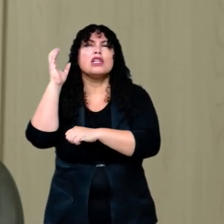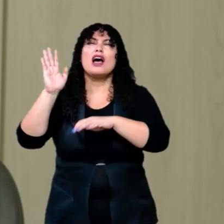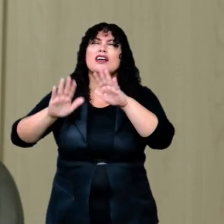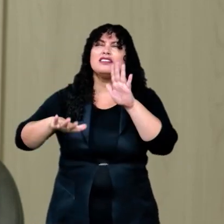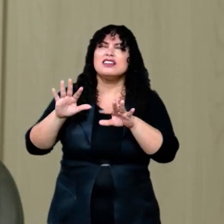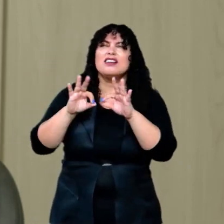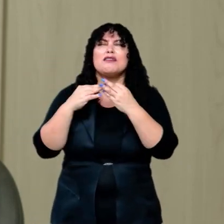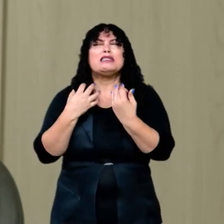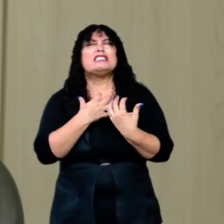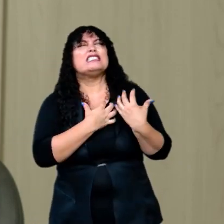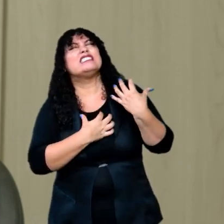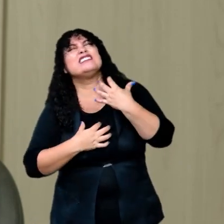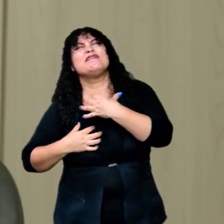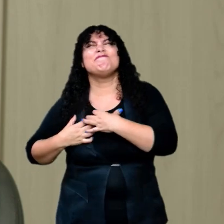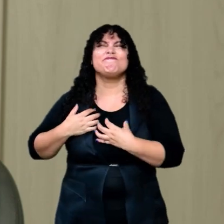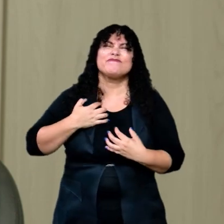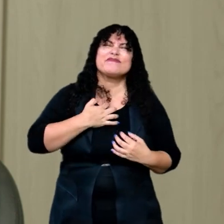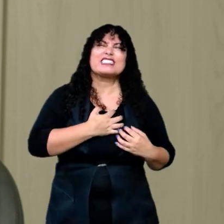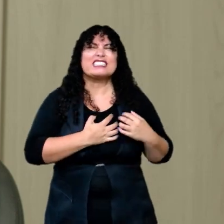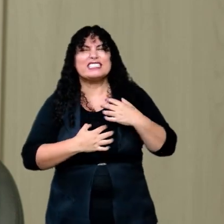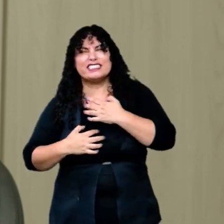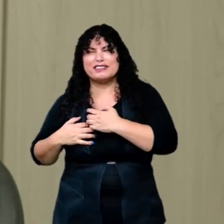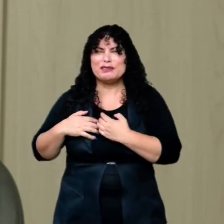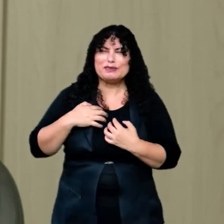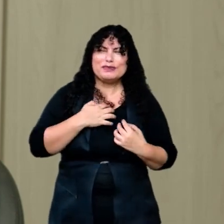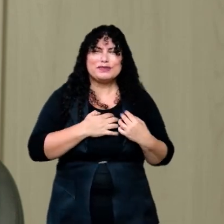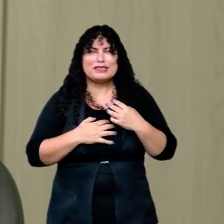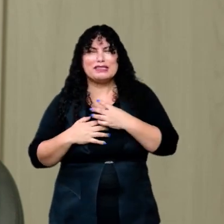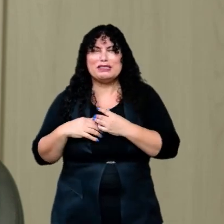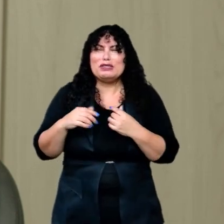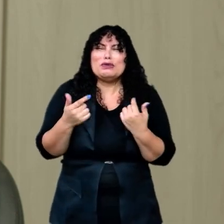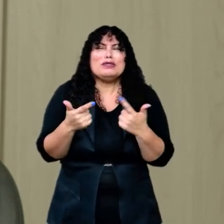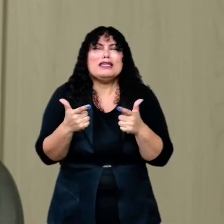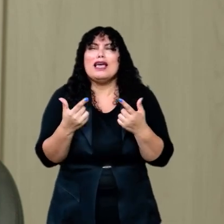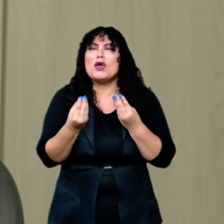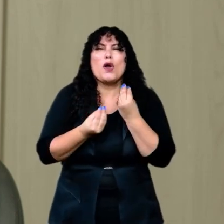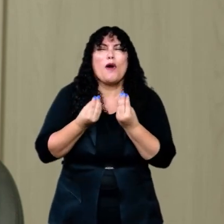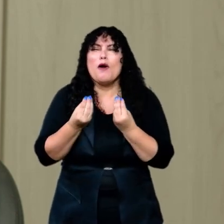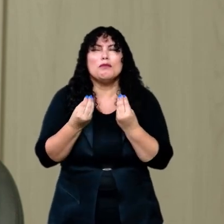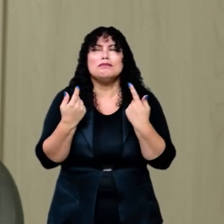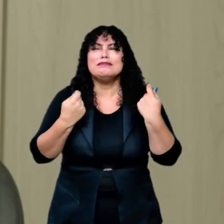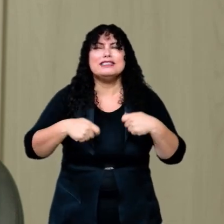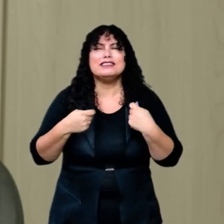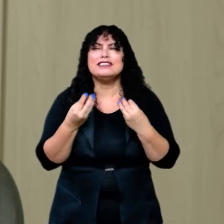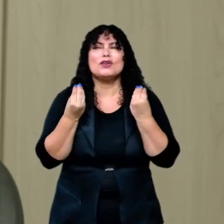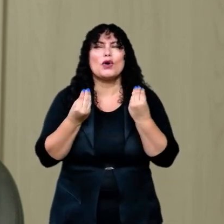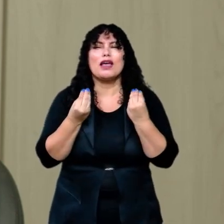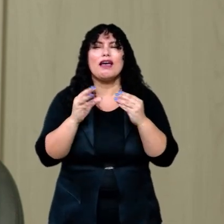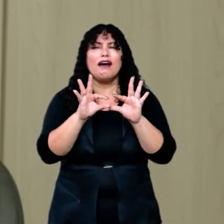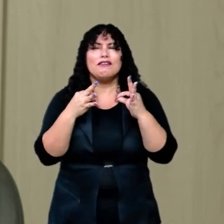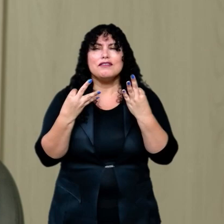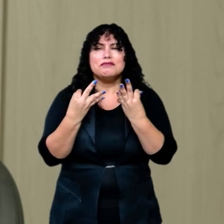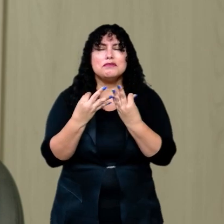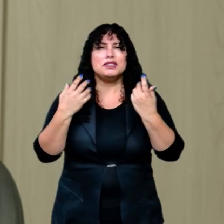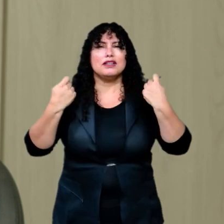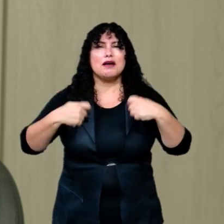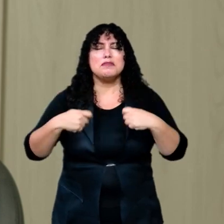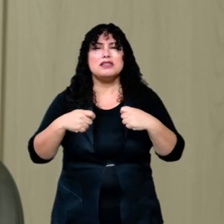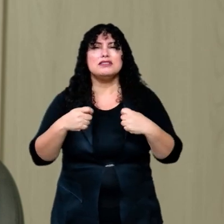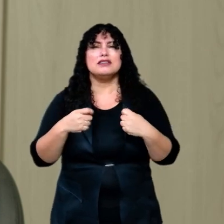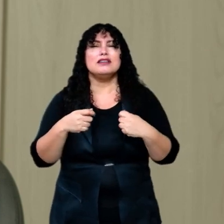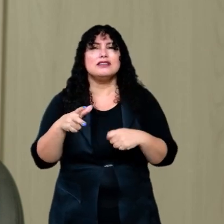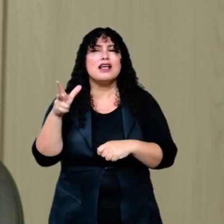está tão angustiada, a família está tão agoniada, porque não tem o que essa pessoa precisa. Então, essa família está precisando